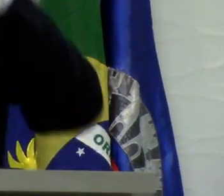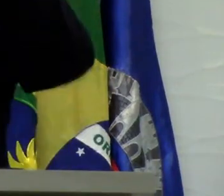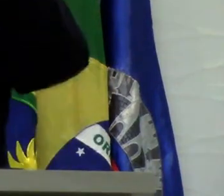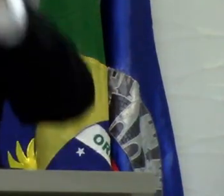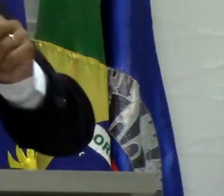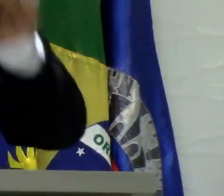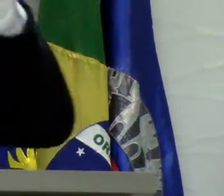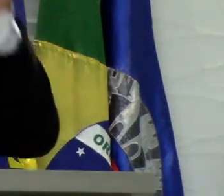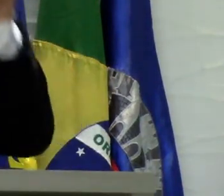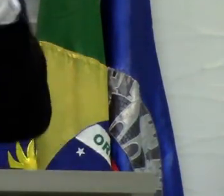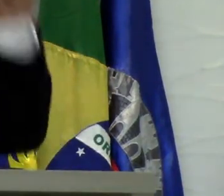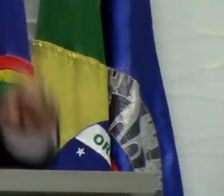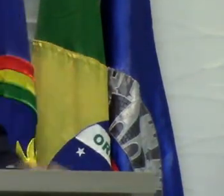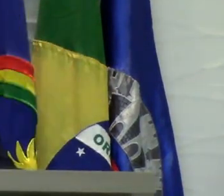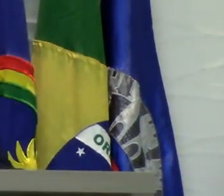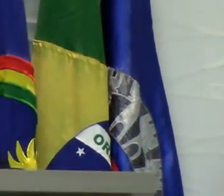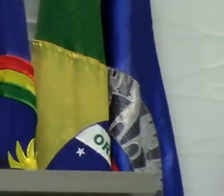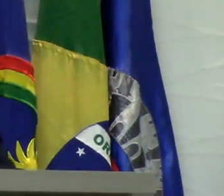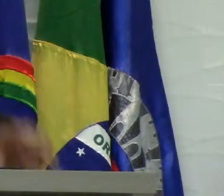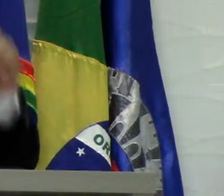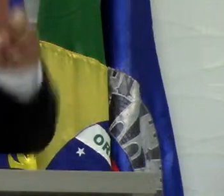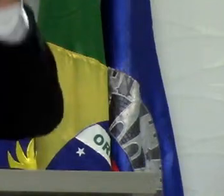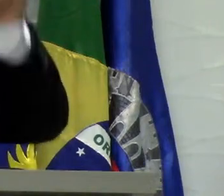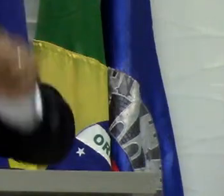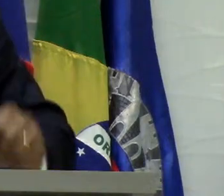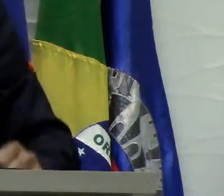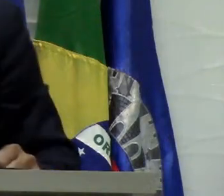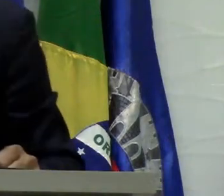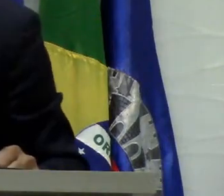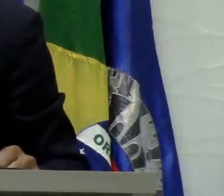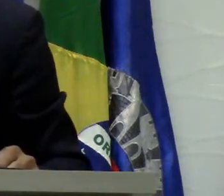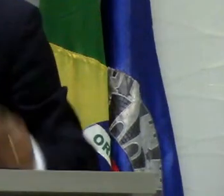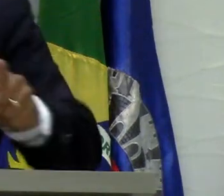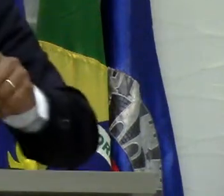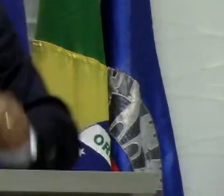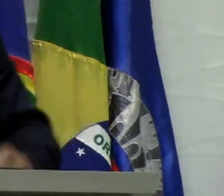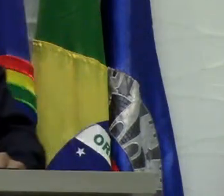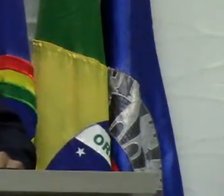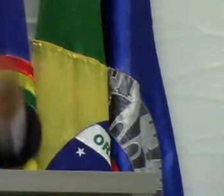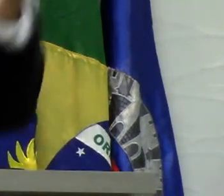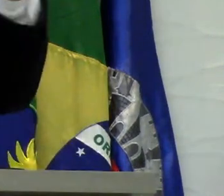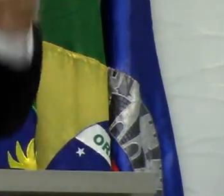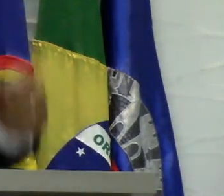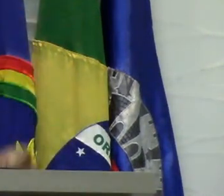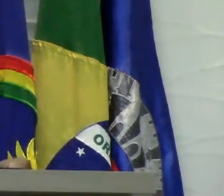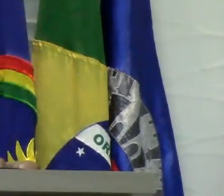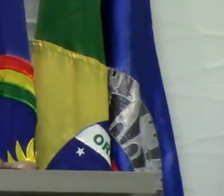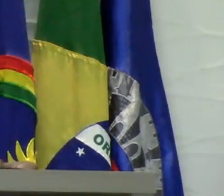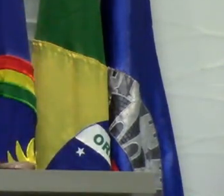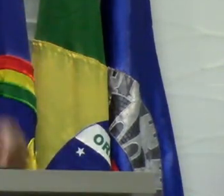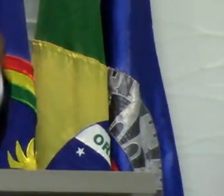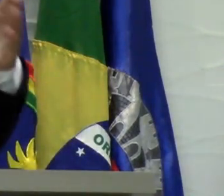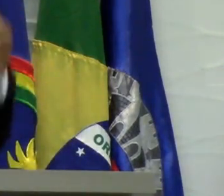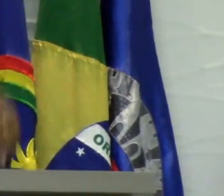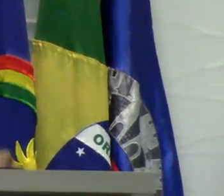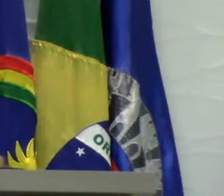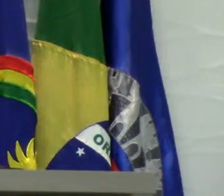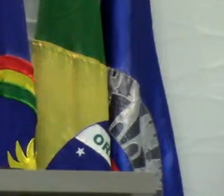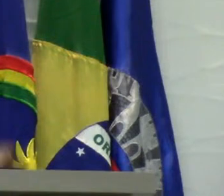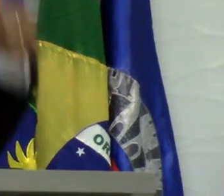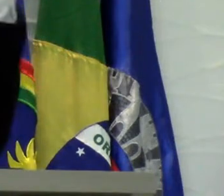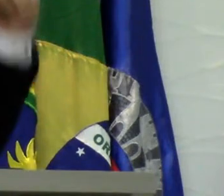Vereador ia saía daqui numa junto com Agnaldo que hoje também aqui quero parabenizar que tá no